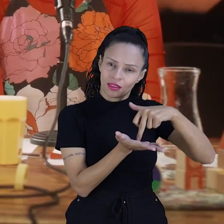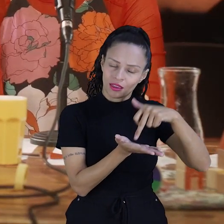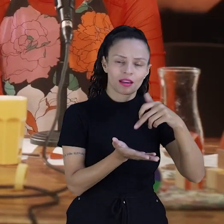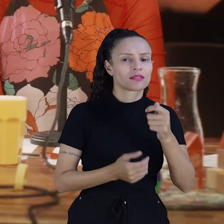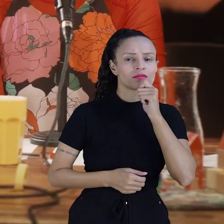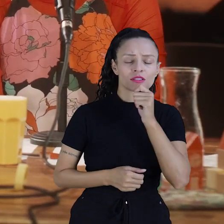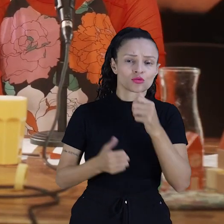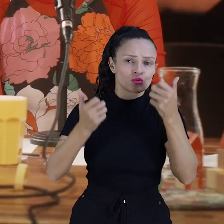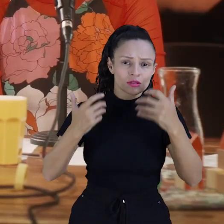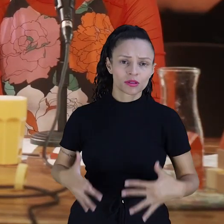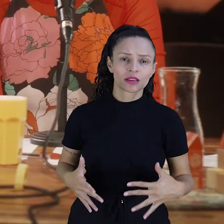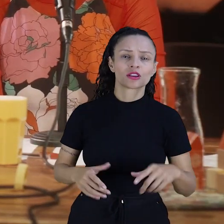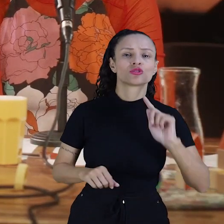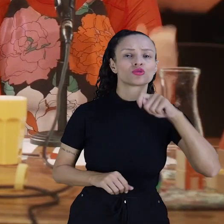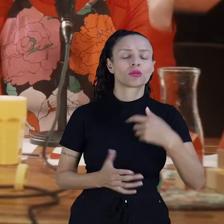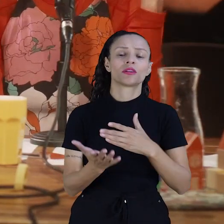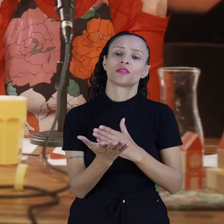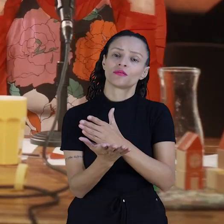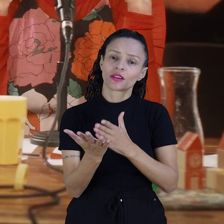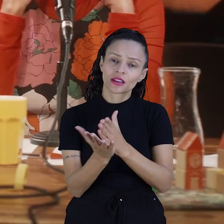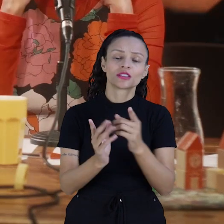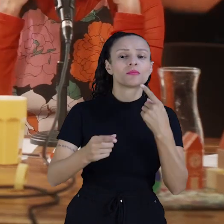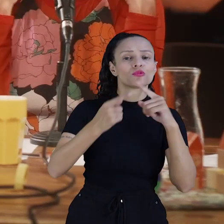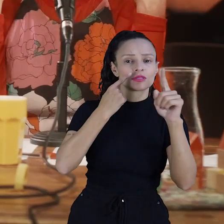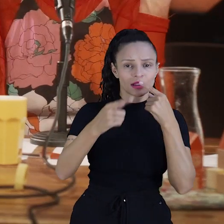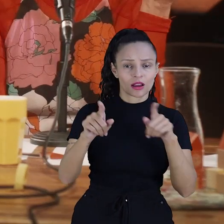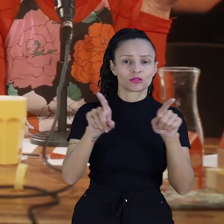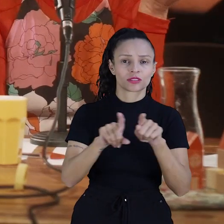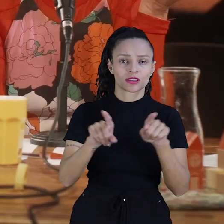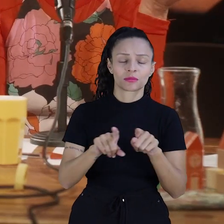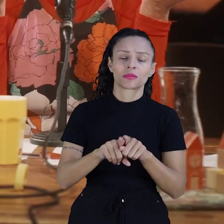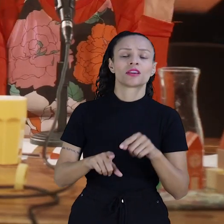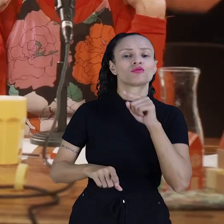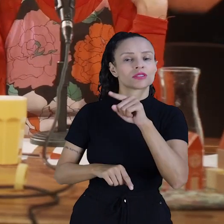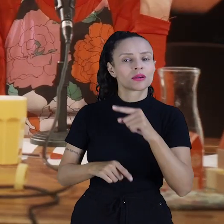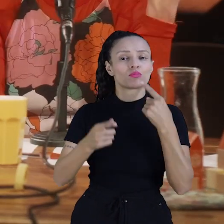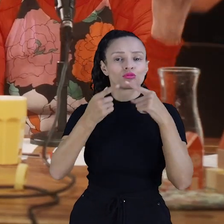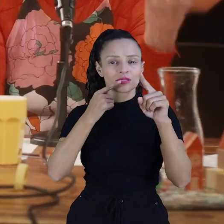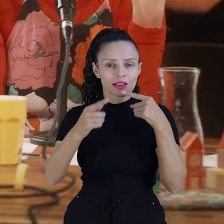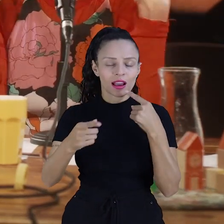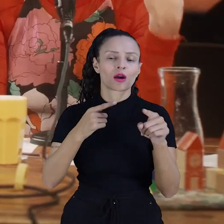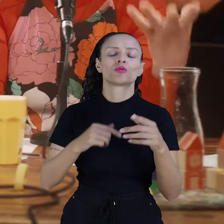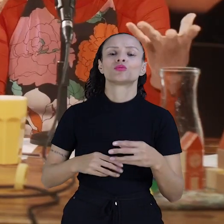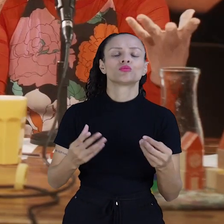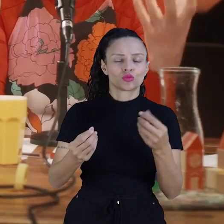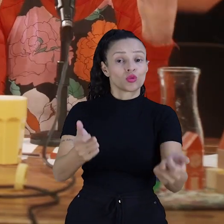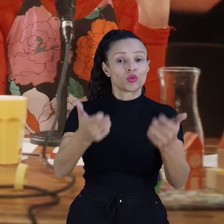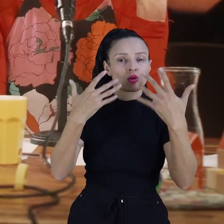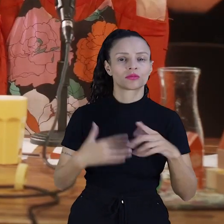ainda do Tupi-Pererê, dessa vertente também musical, do Guga Cidral,